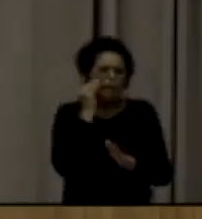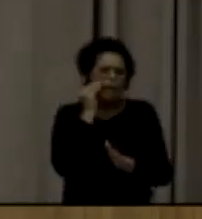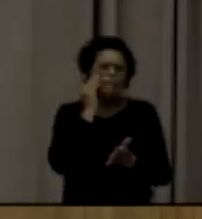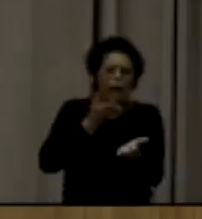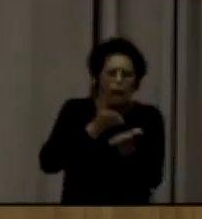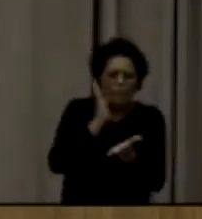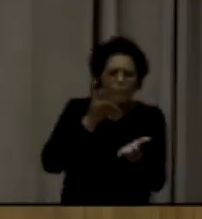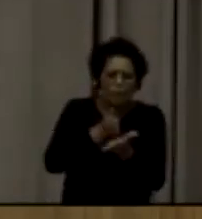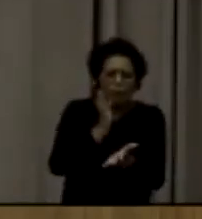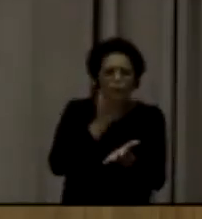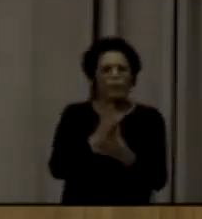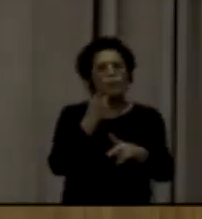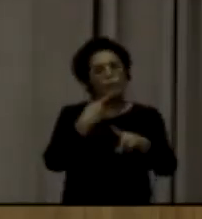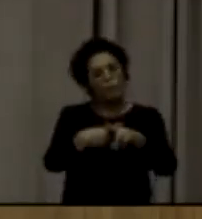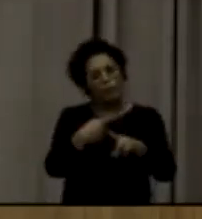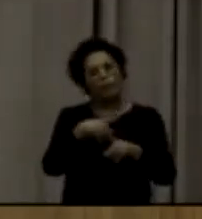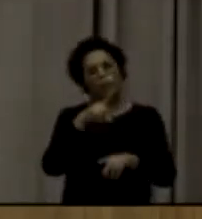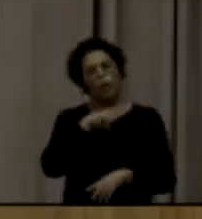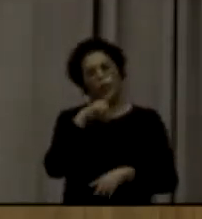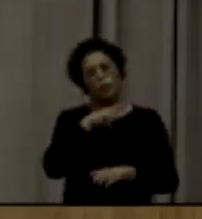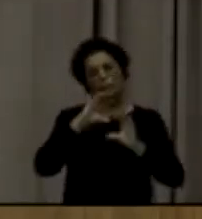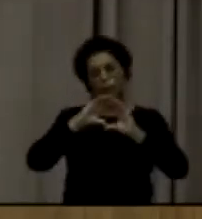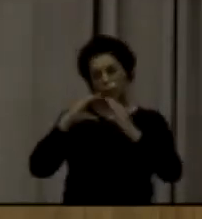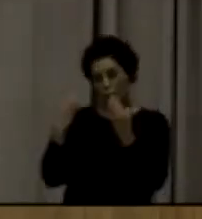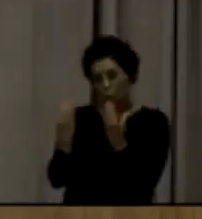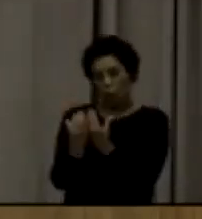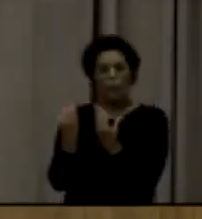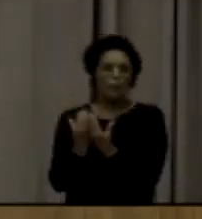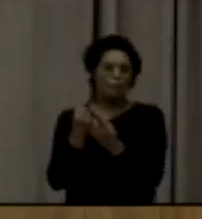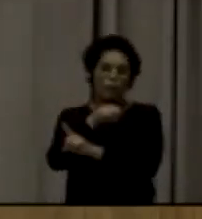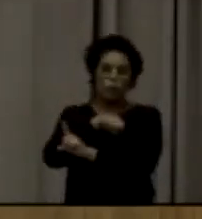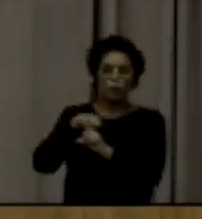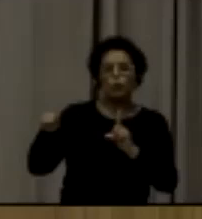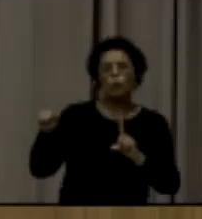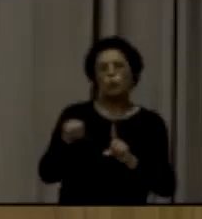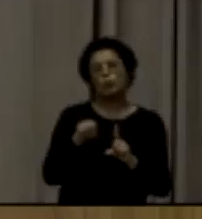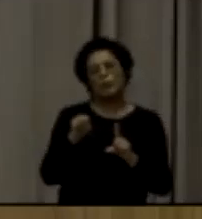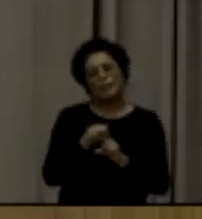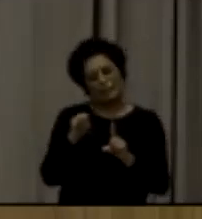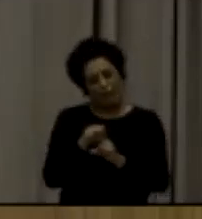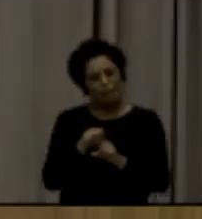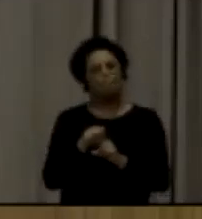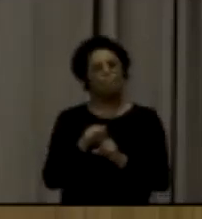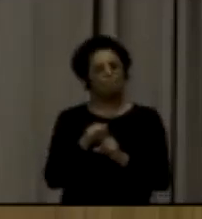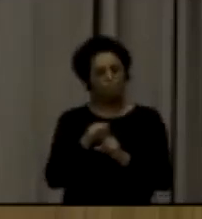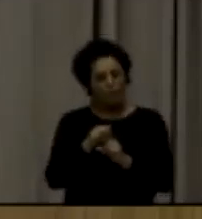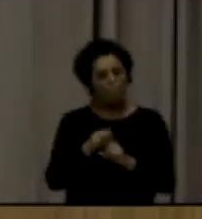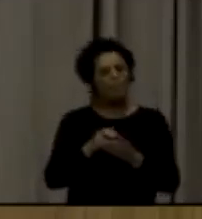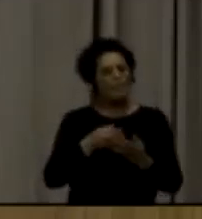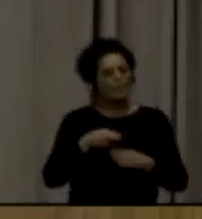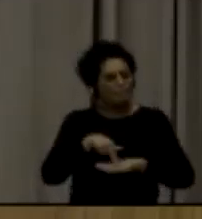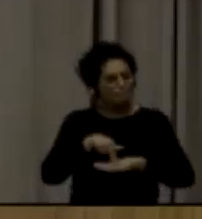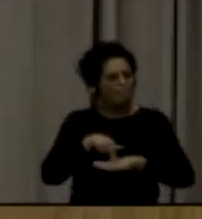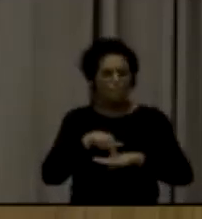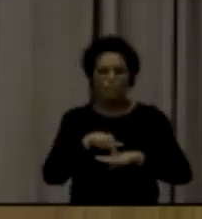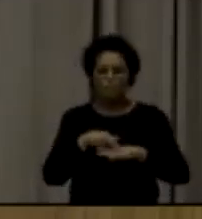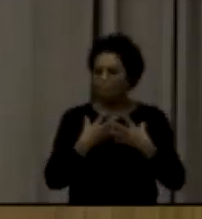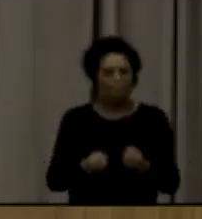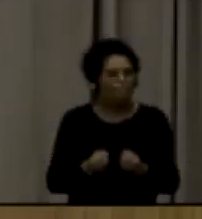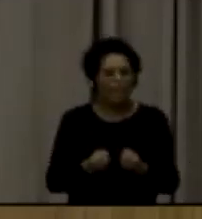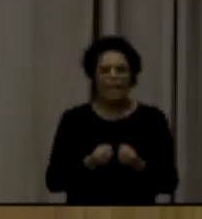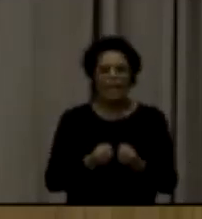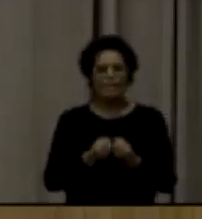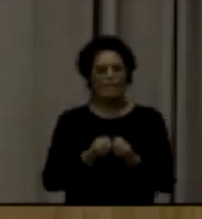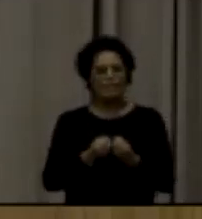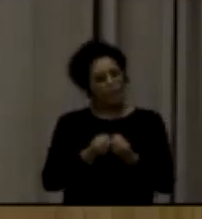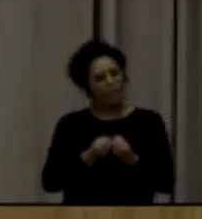aprovados ou não. Por quê? Porque temos uma comunidade social que ainda está resistindo